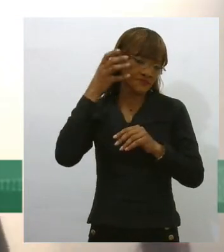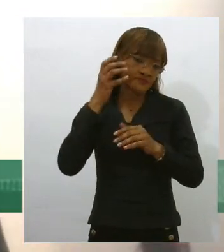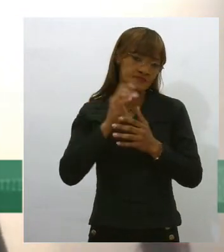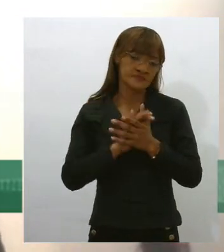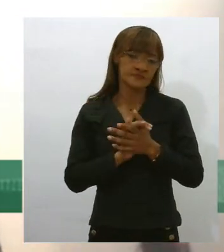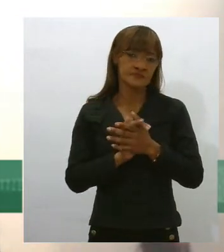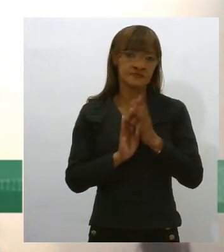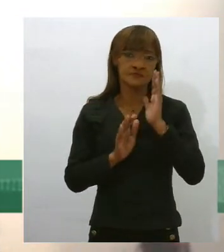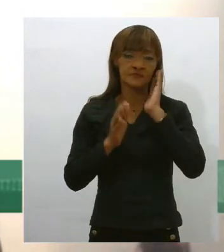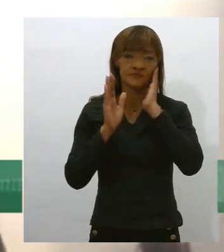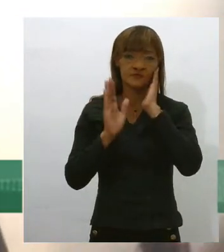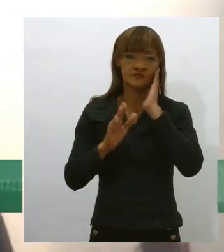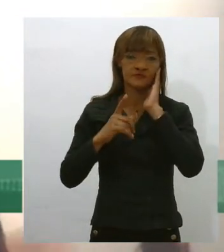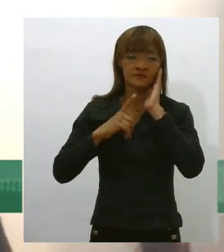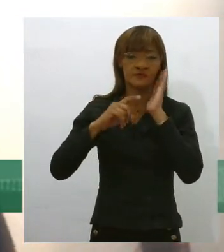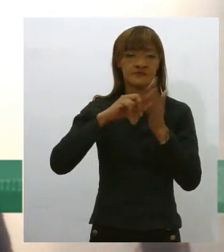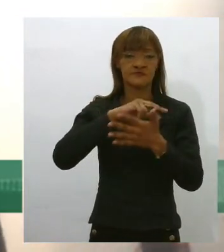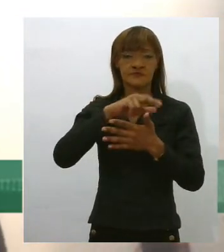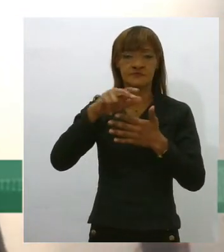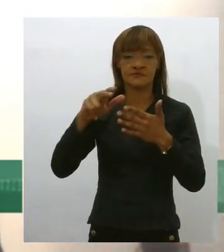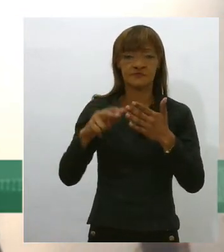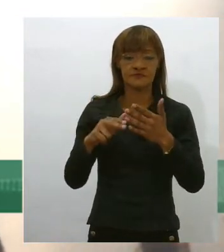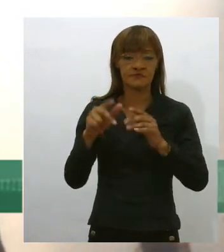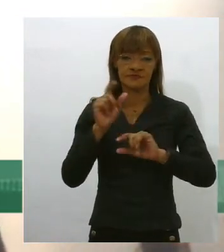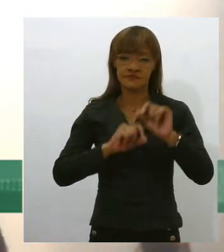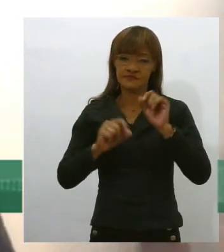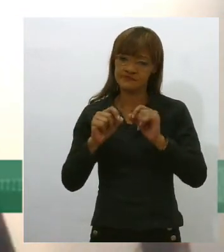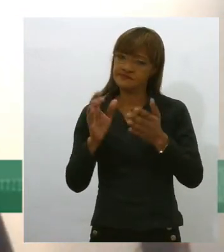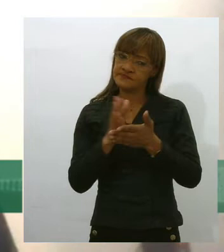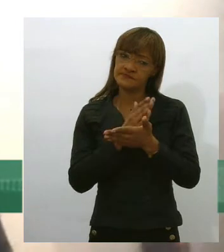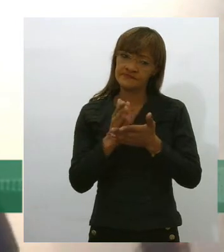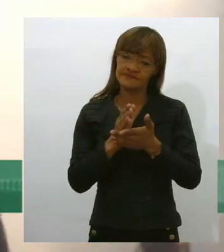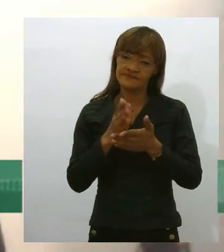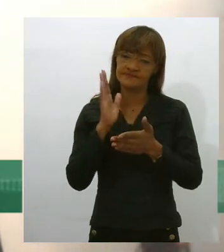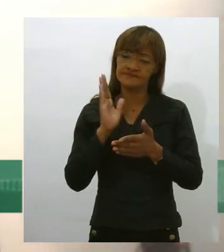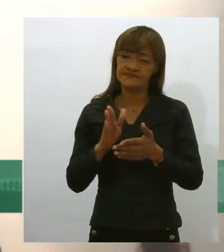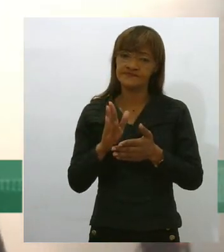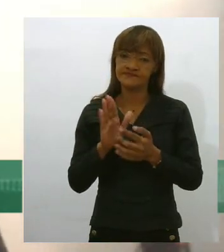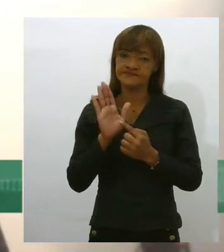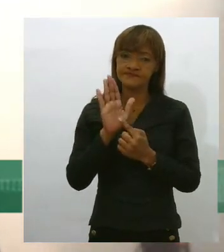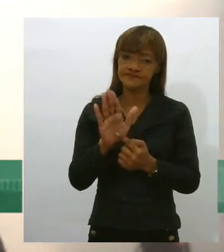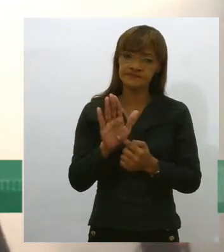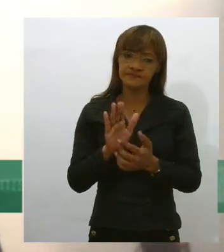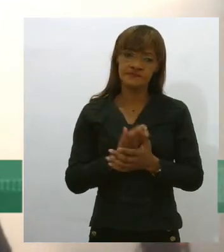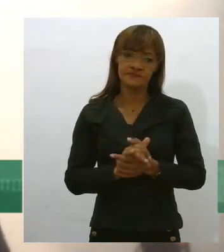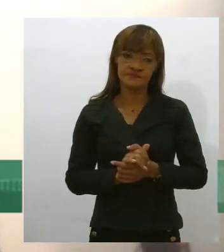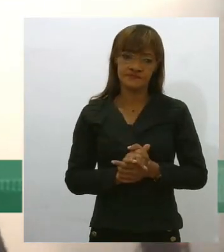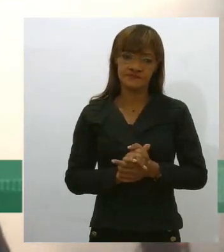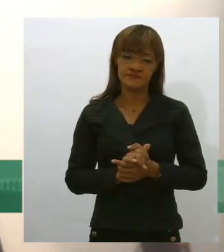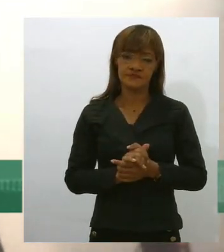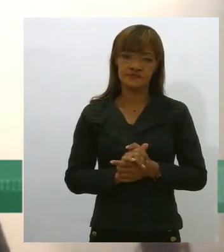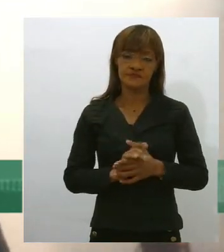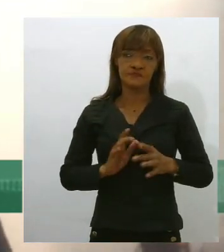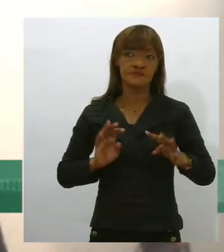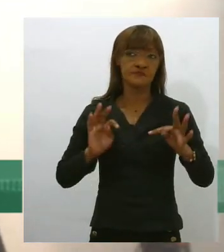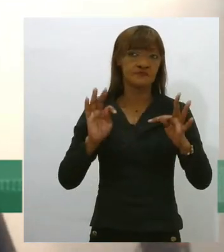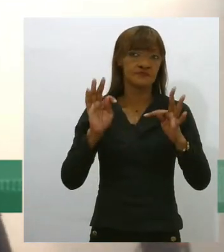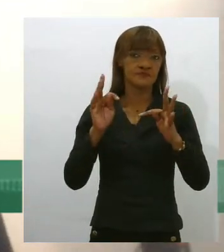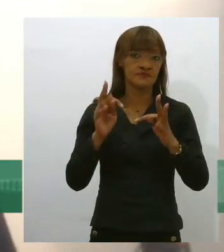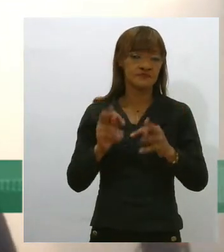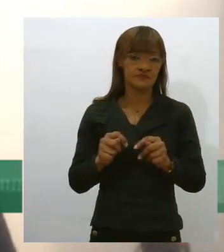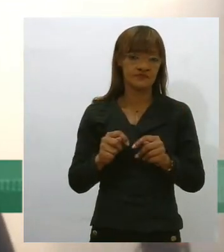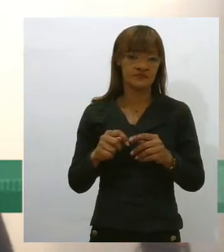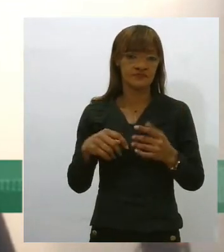serviços universalizado no alcance do Brasil que ponto de ponta a ponta você tem acesso a televisão a